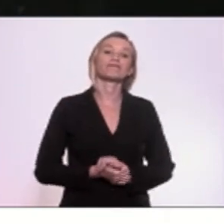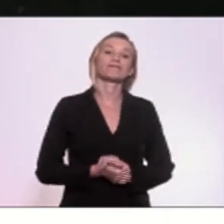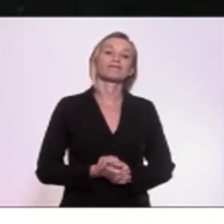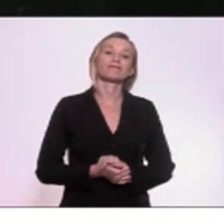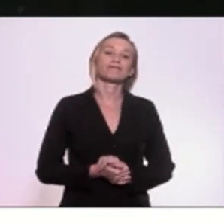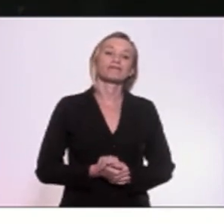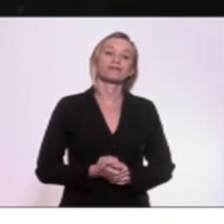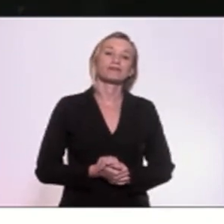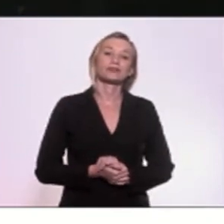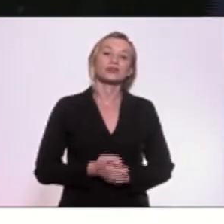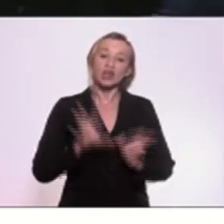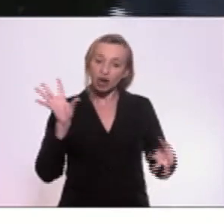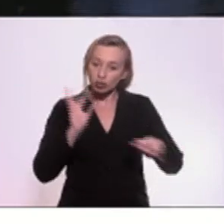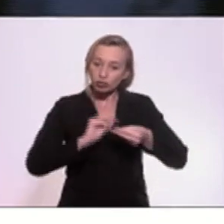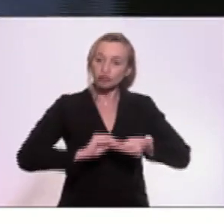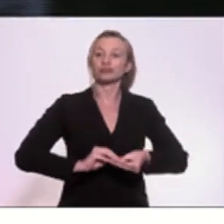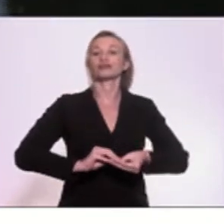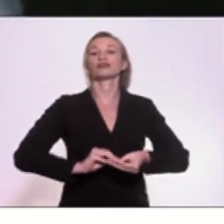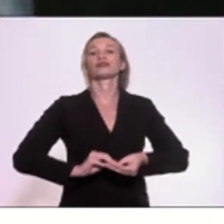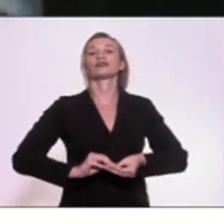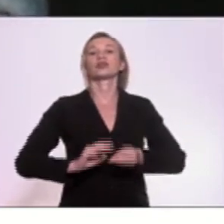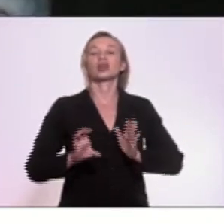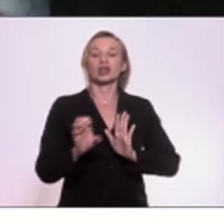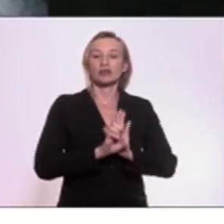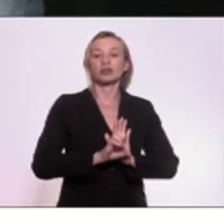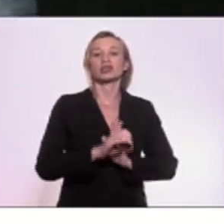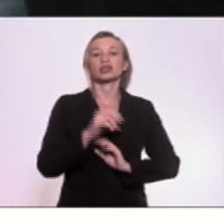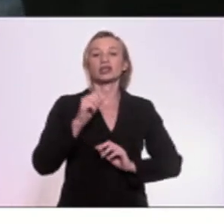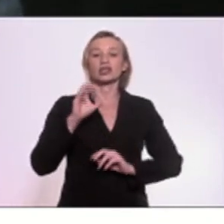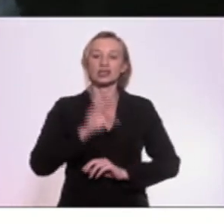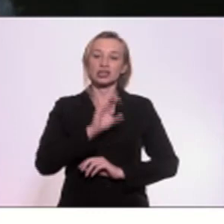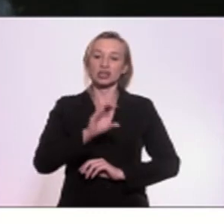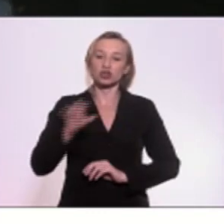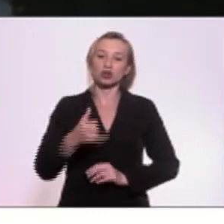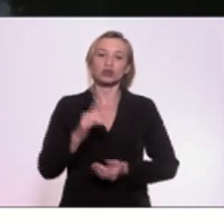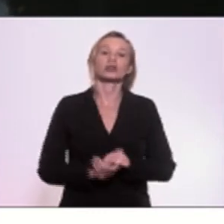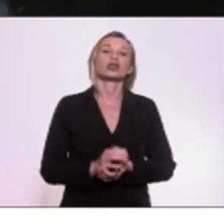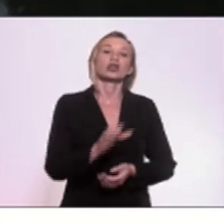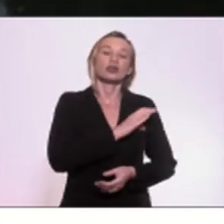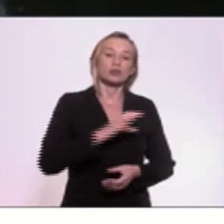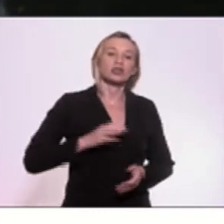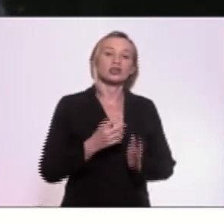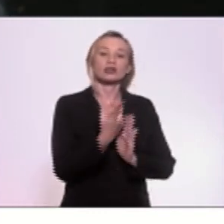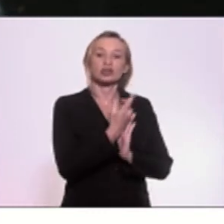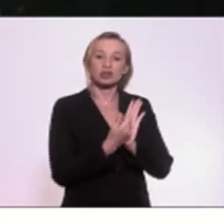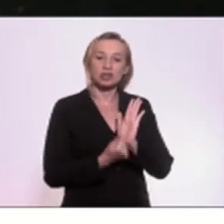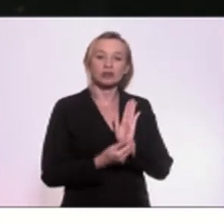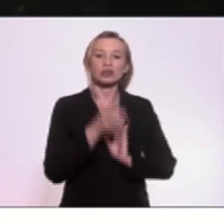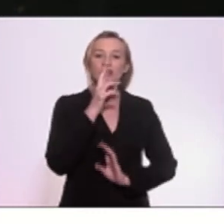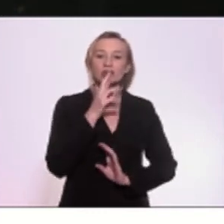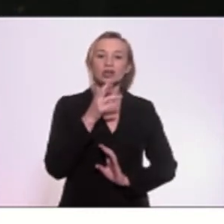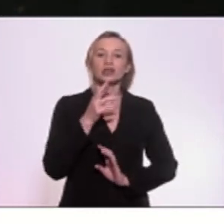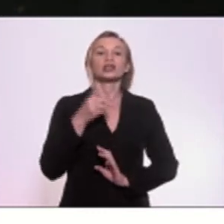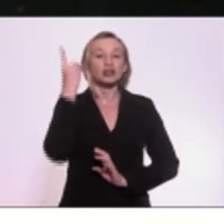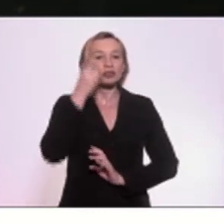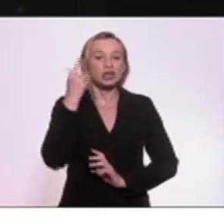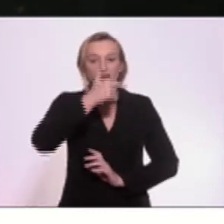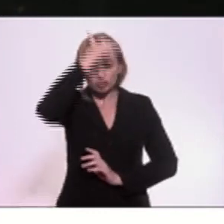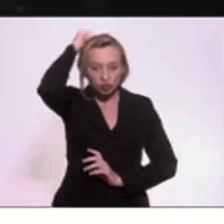Está incorporado a emenda da CCJ. Pela Comissão de Orçamento, deputado Luiz Paulo.